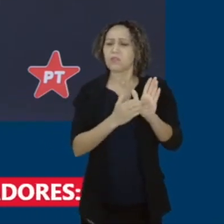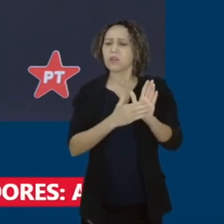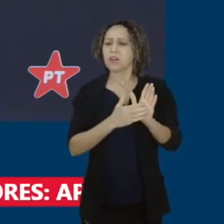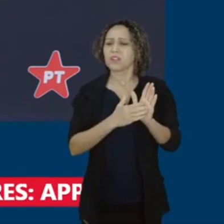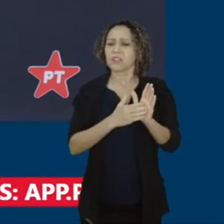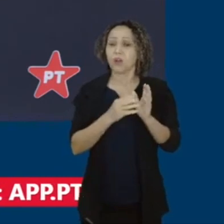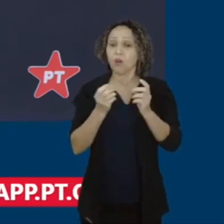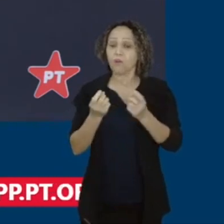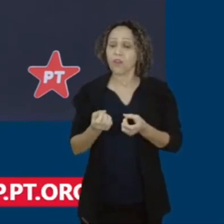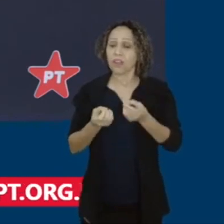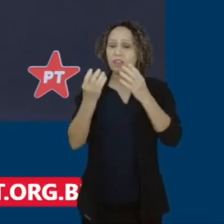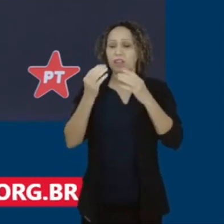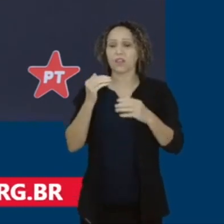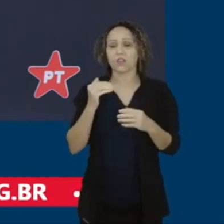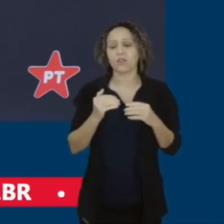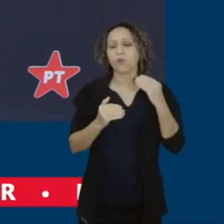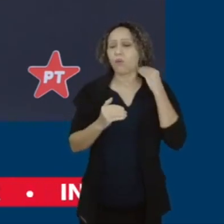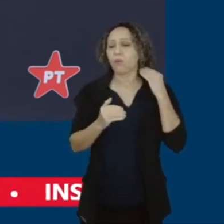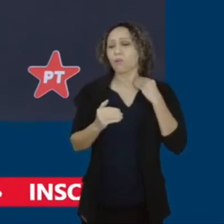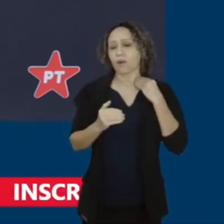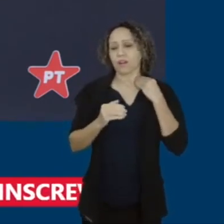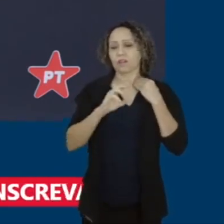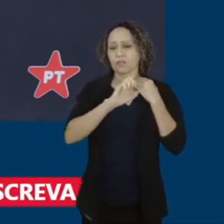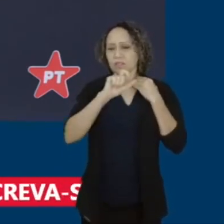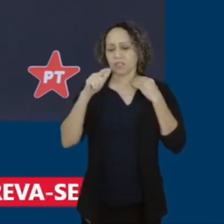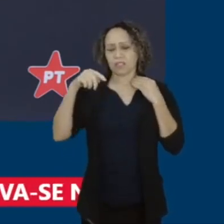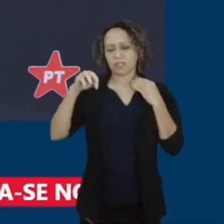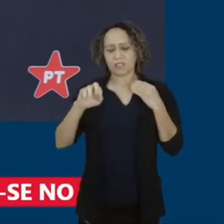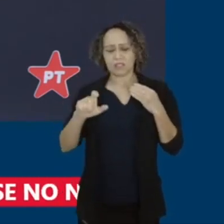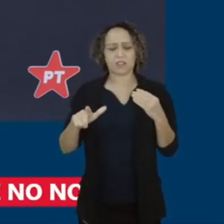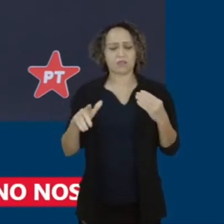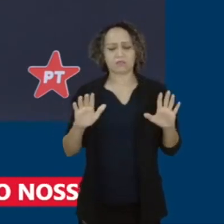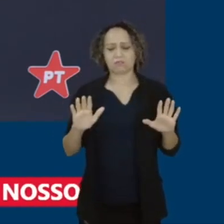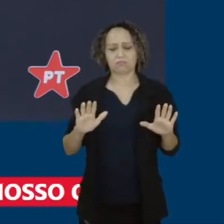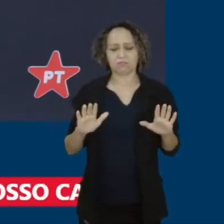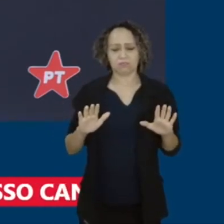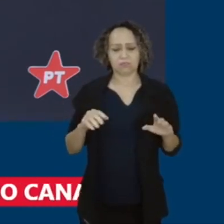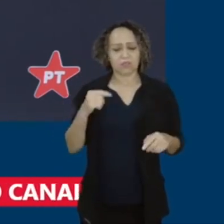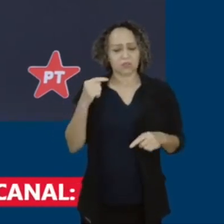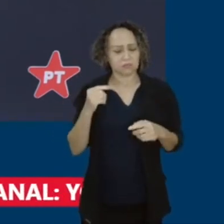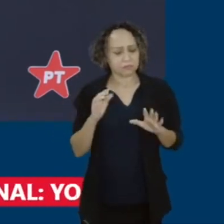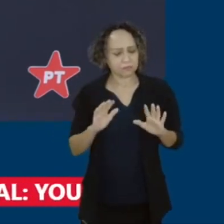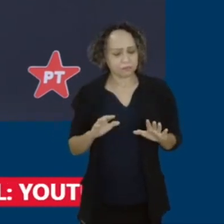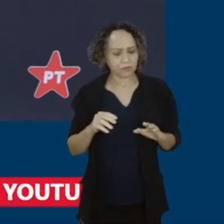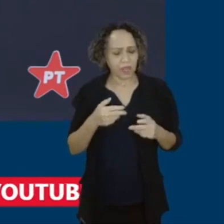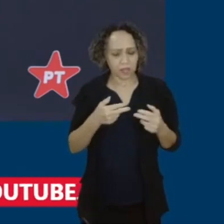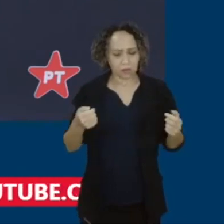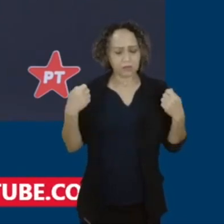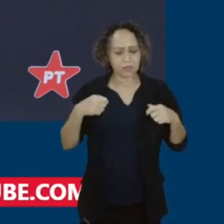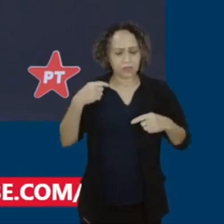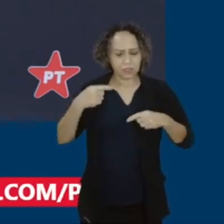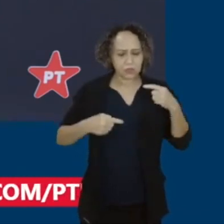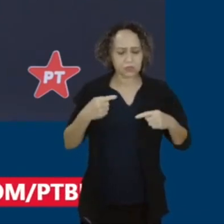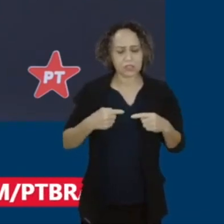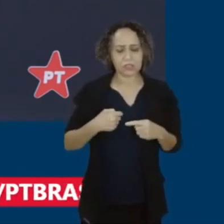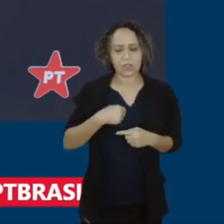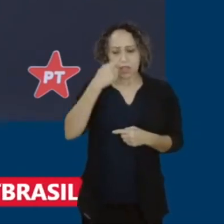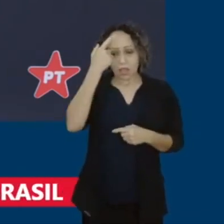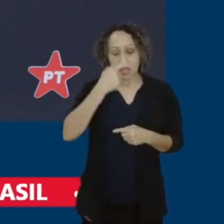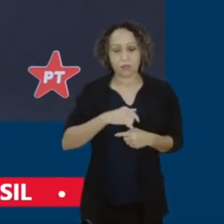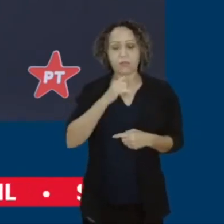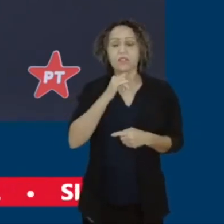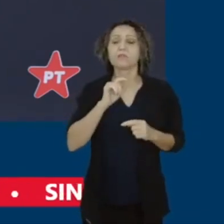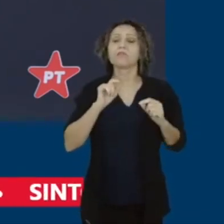aprovado pelo Congresso Nacional. Eu acho que essas coisas têm que ser discutidas. Eu, por exemplo, acho